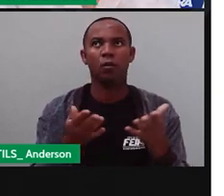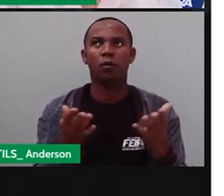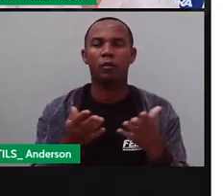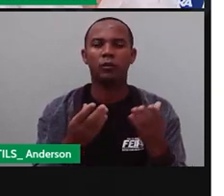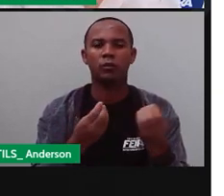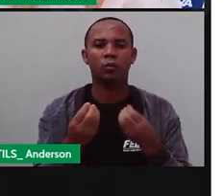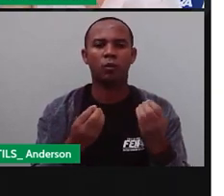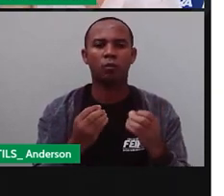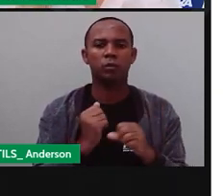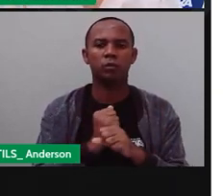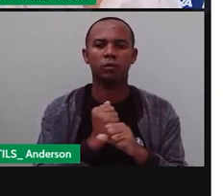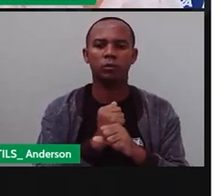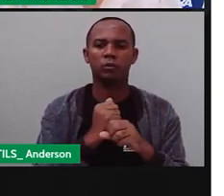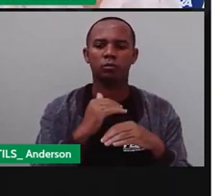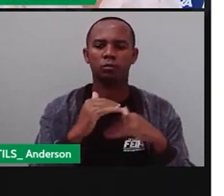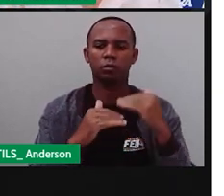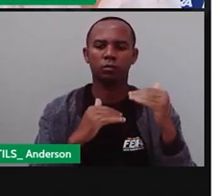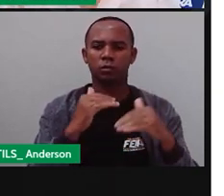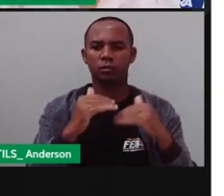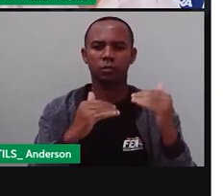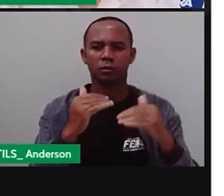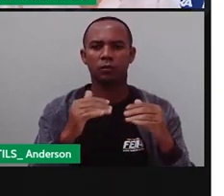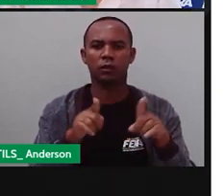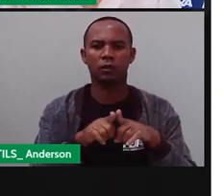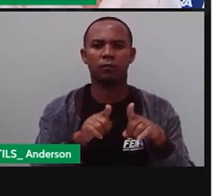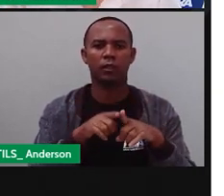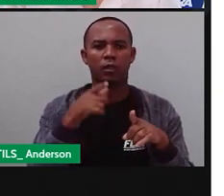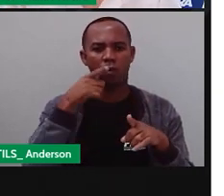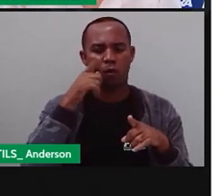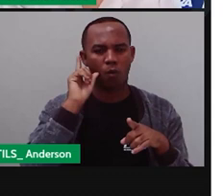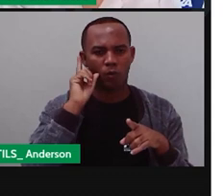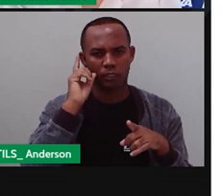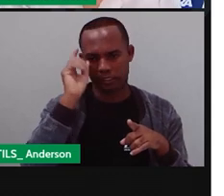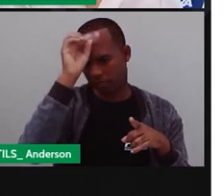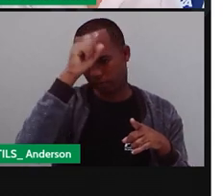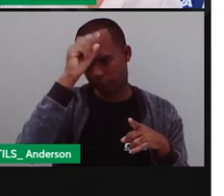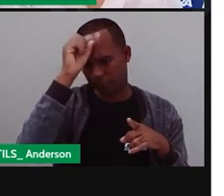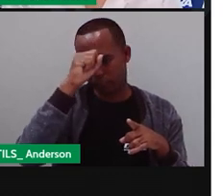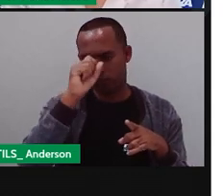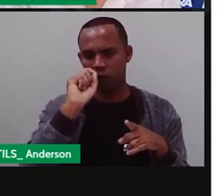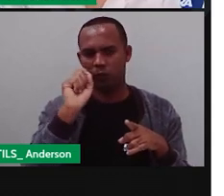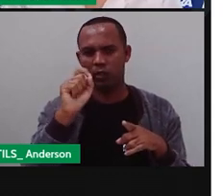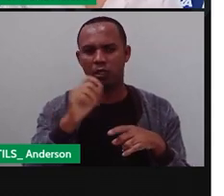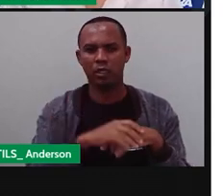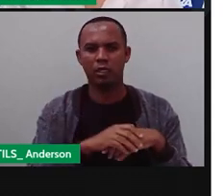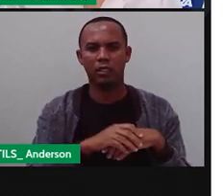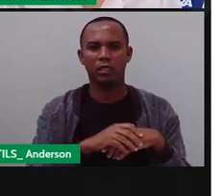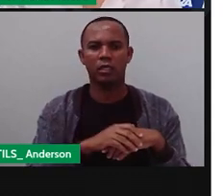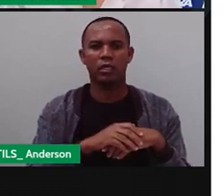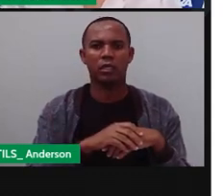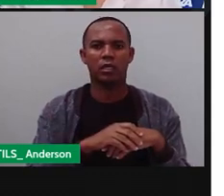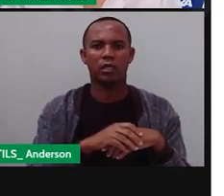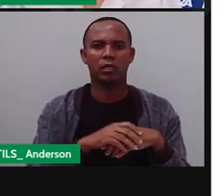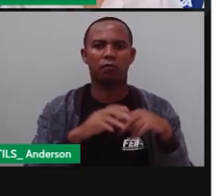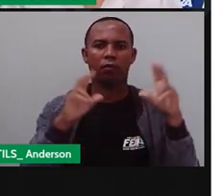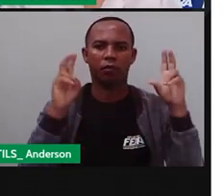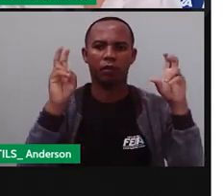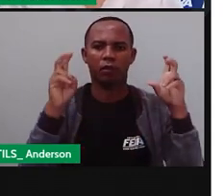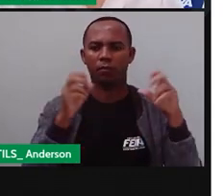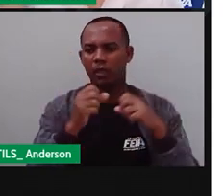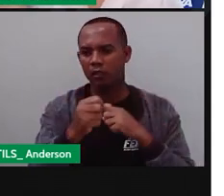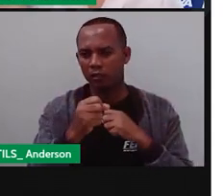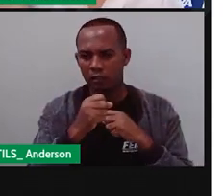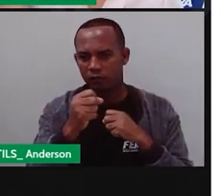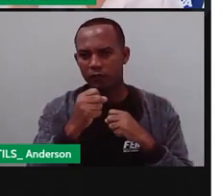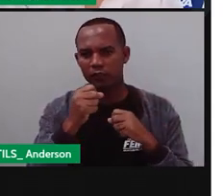como construir um texto. Guardei. Ontem eu aprendi. Foi o que eu aprendi ontem. Eu aprendi sobre reportagem, sobre